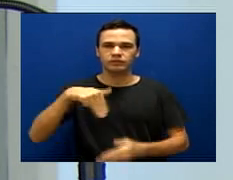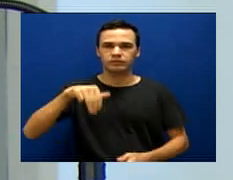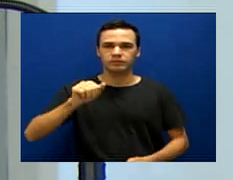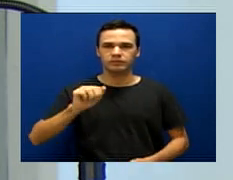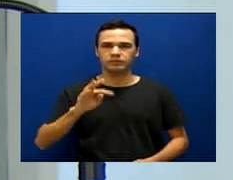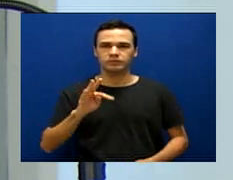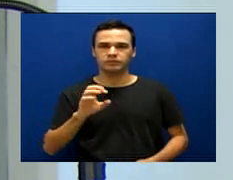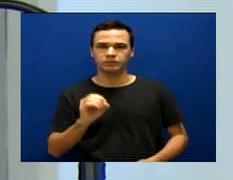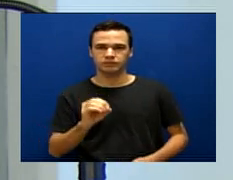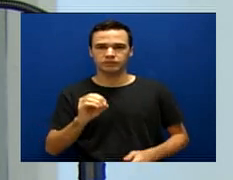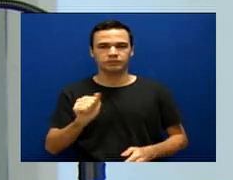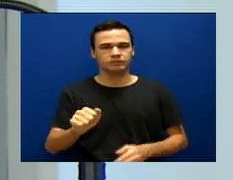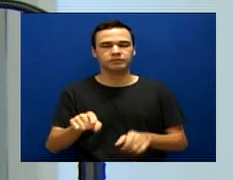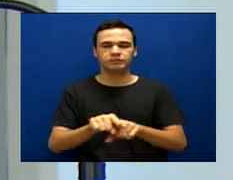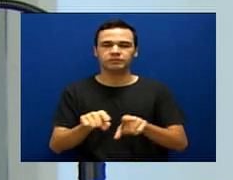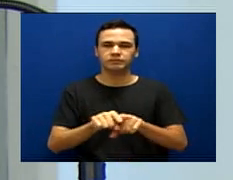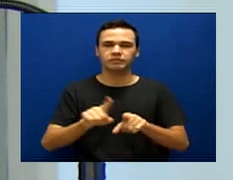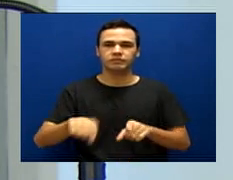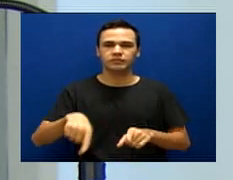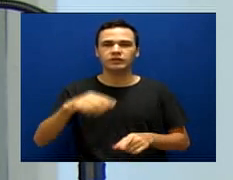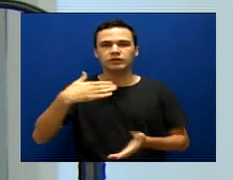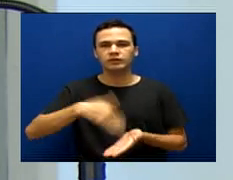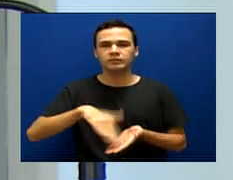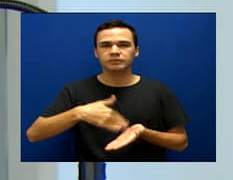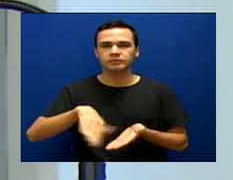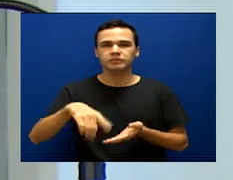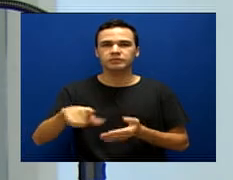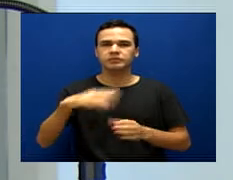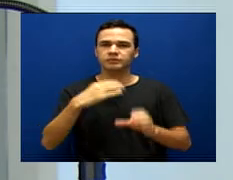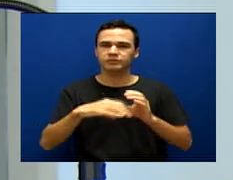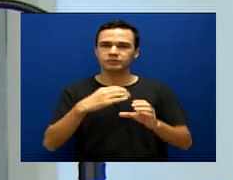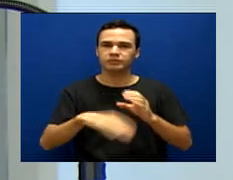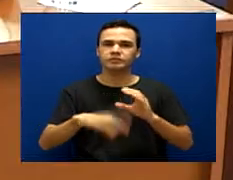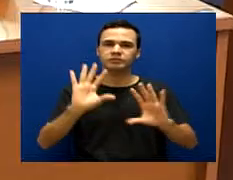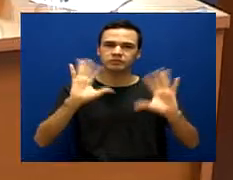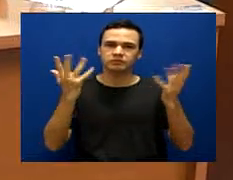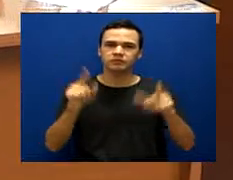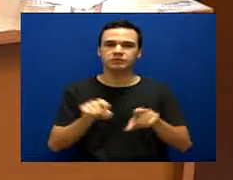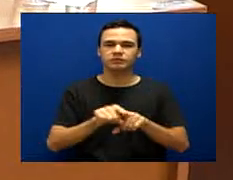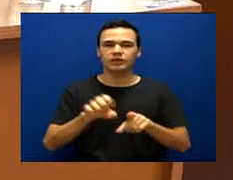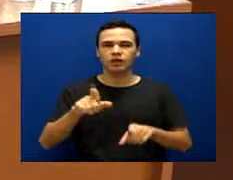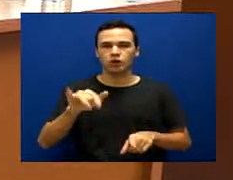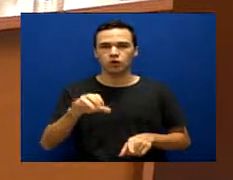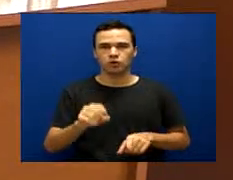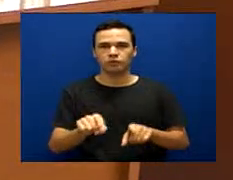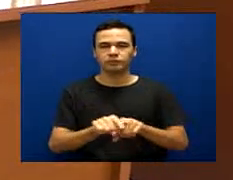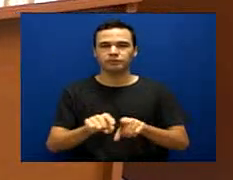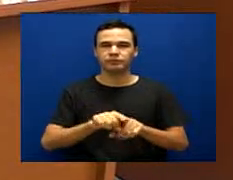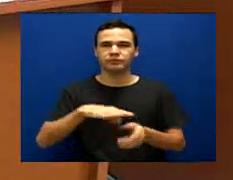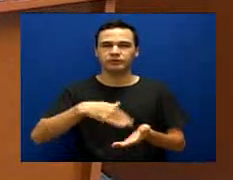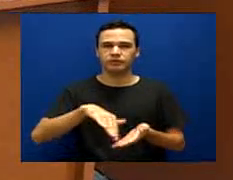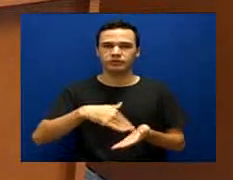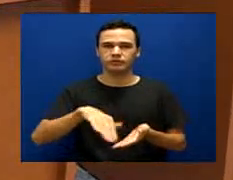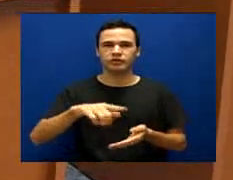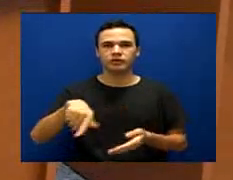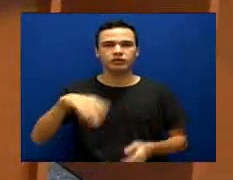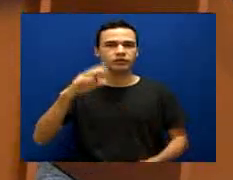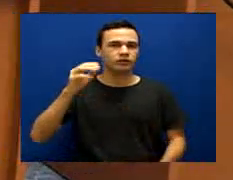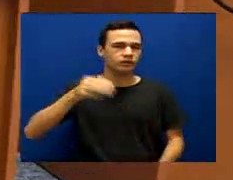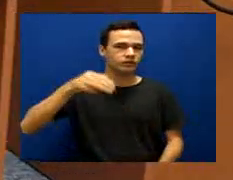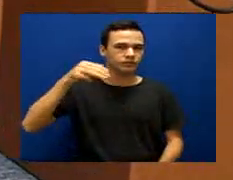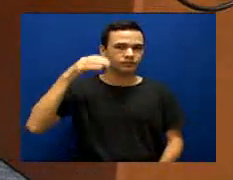Regina Cassar, o secretário de Comunicação e Eventos, senhor Eloy de Oliveira, o secretário de Recursos Humanos, senhor